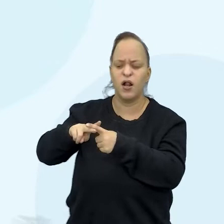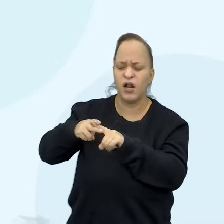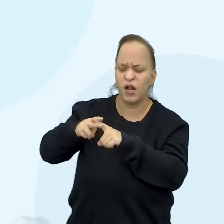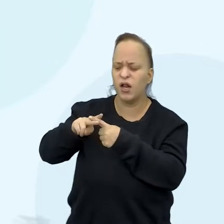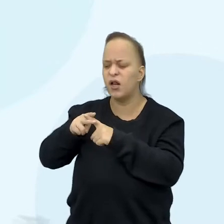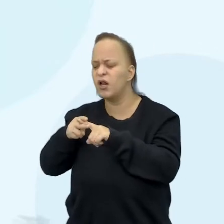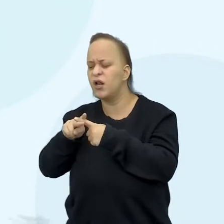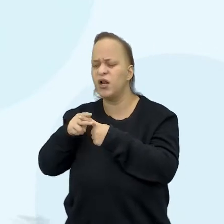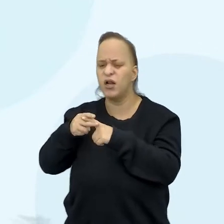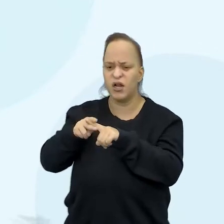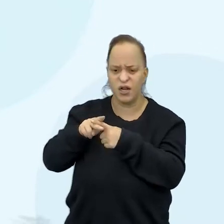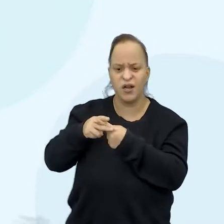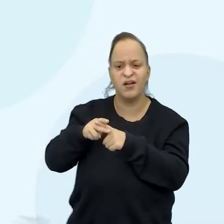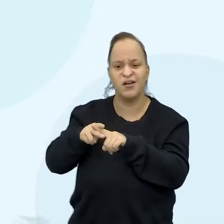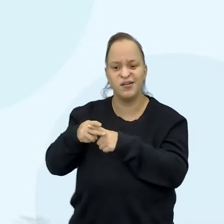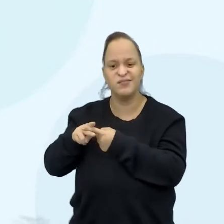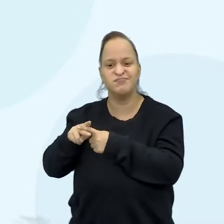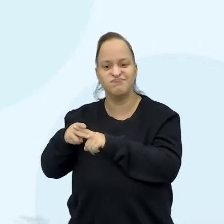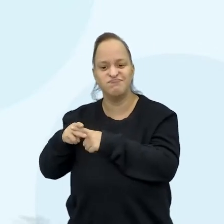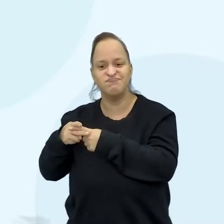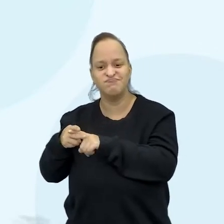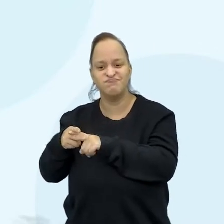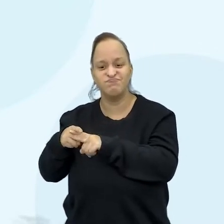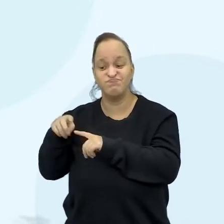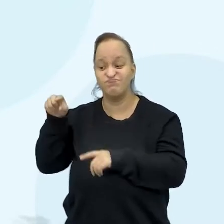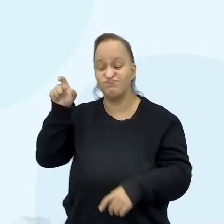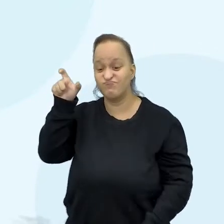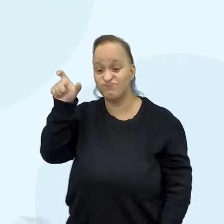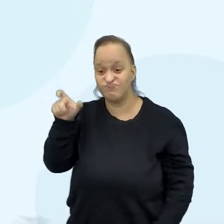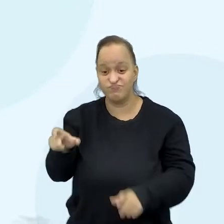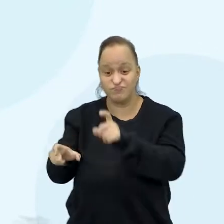requalificar esses sujeitos como sujeitos